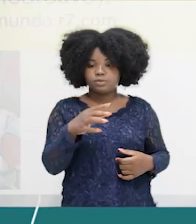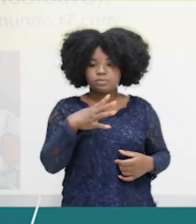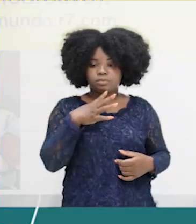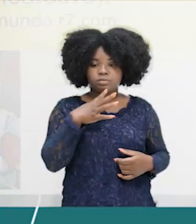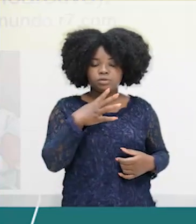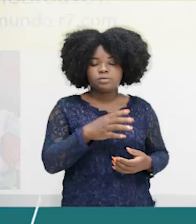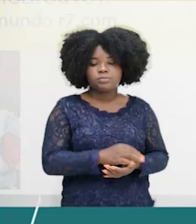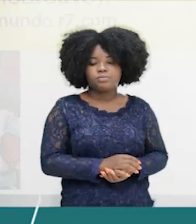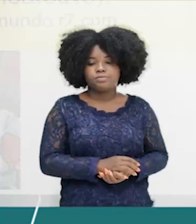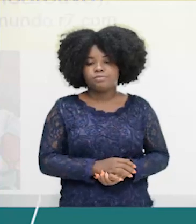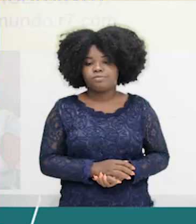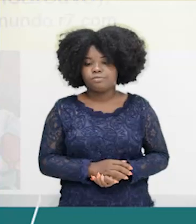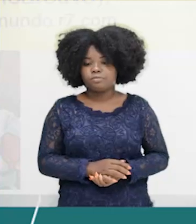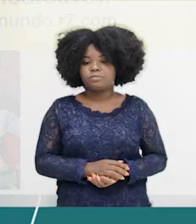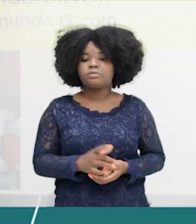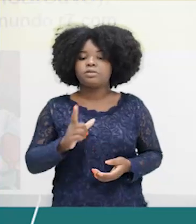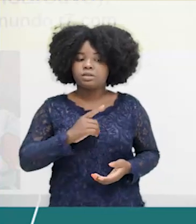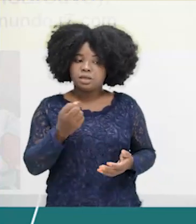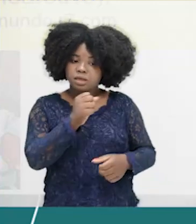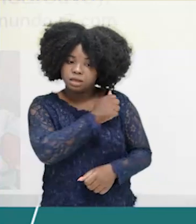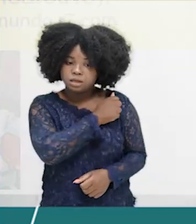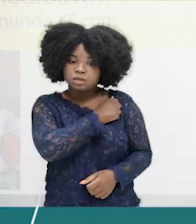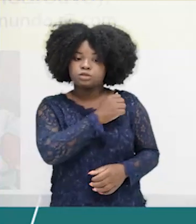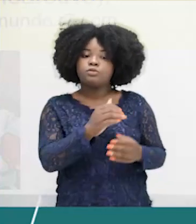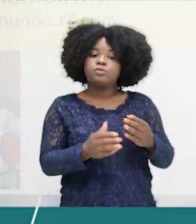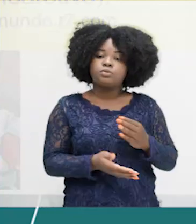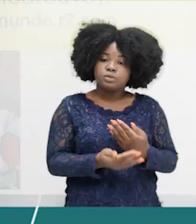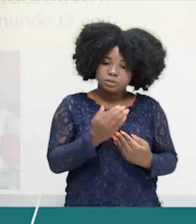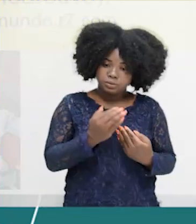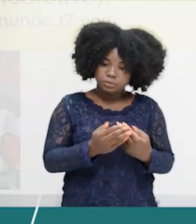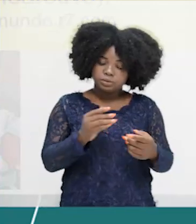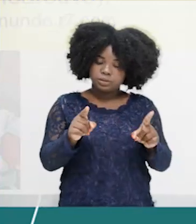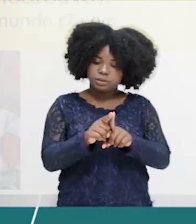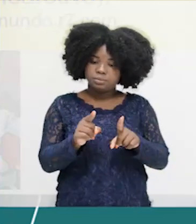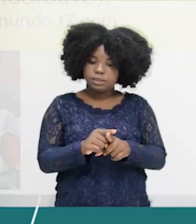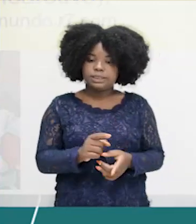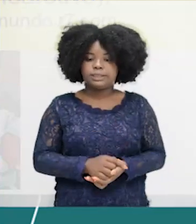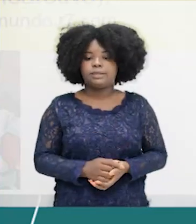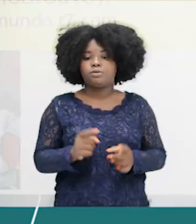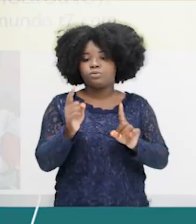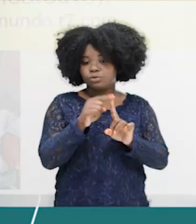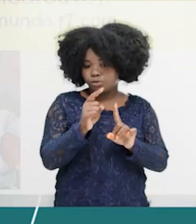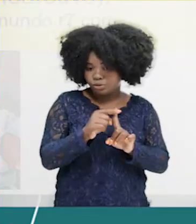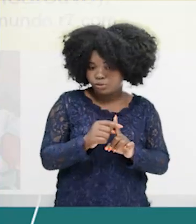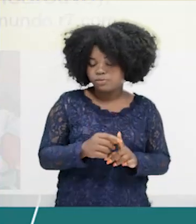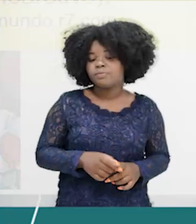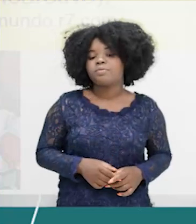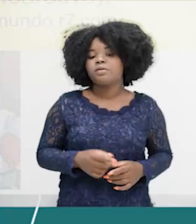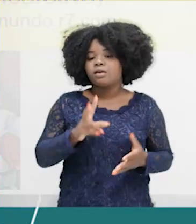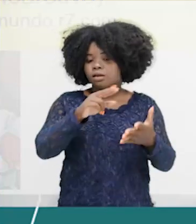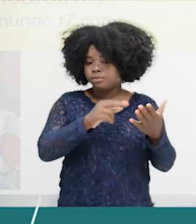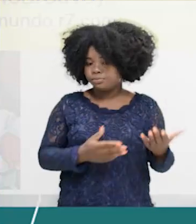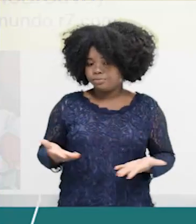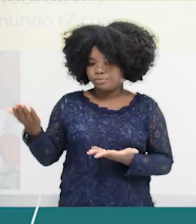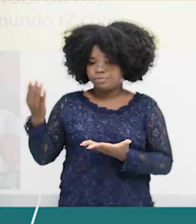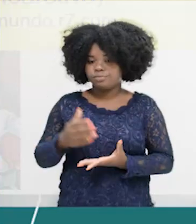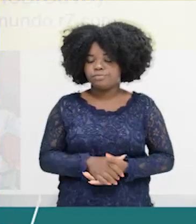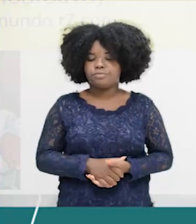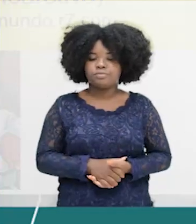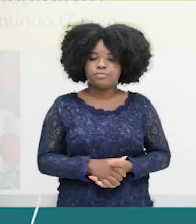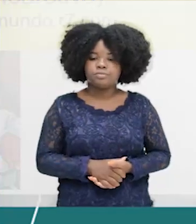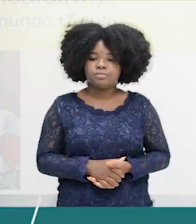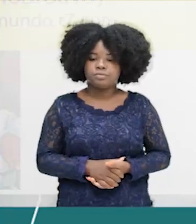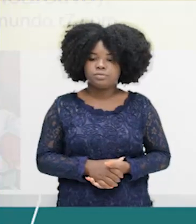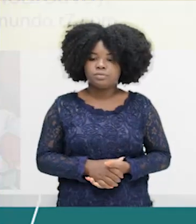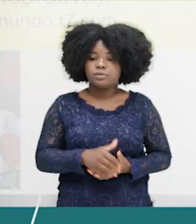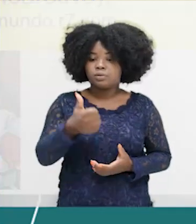com alunos que me deram orientação sobre isso, a gente descobre os tipos de mangás. Eu vou facilitar para mim, intérprete, e falar sobre o Kodomo, que é feito